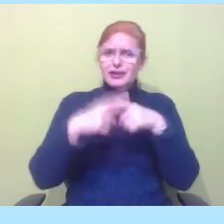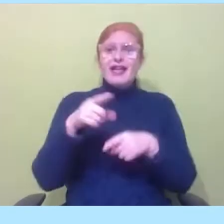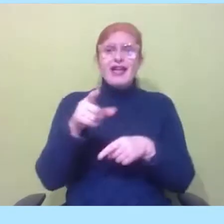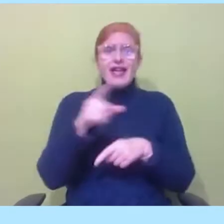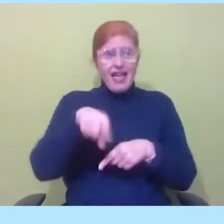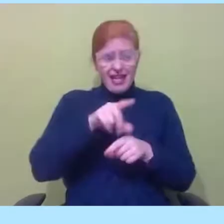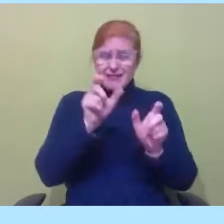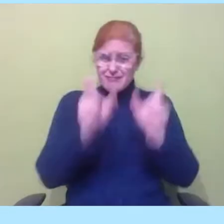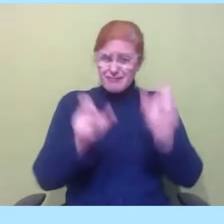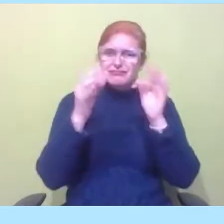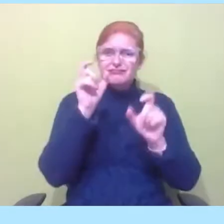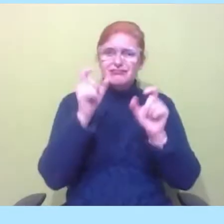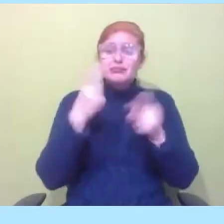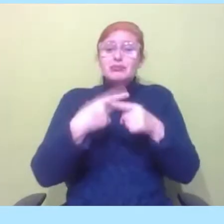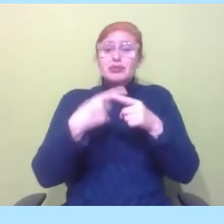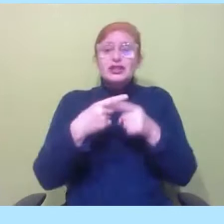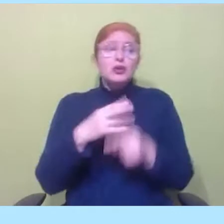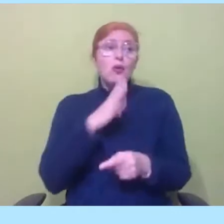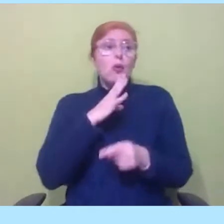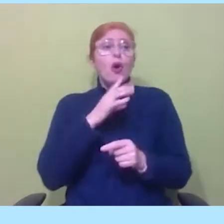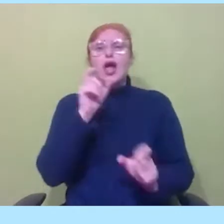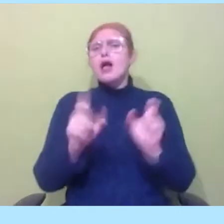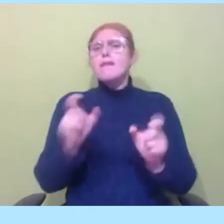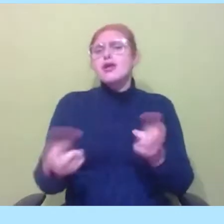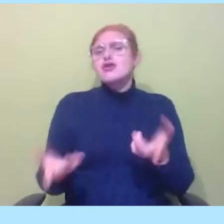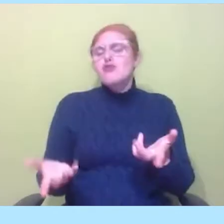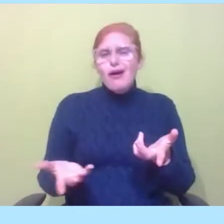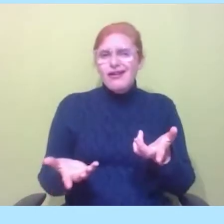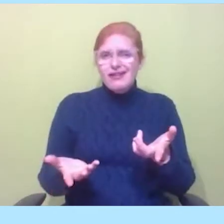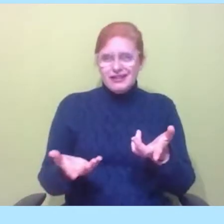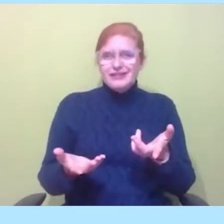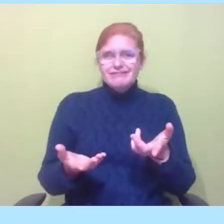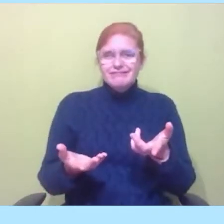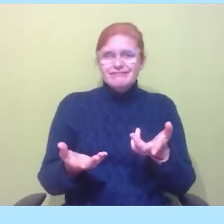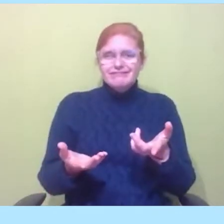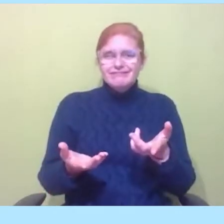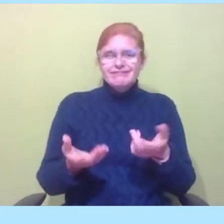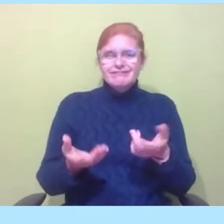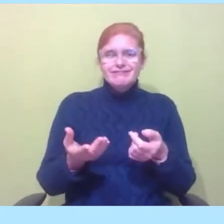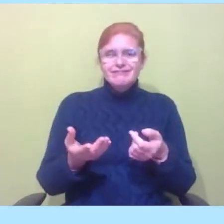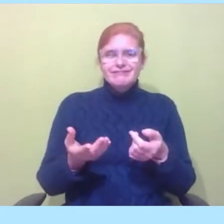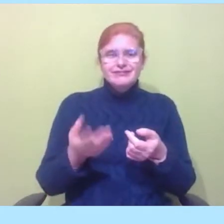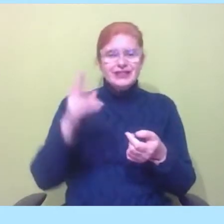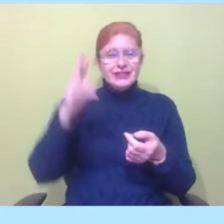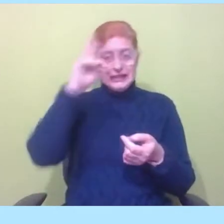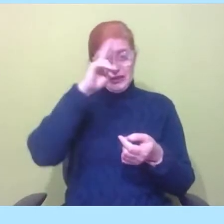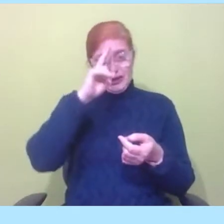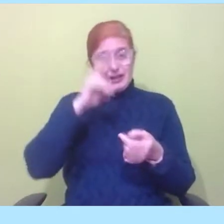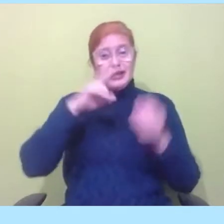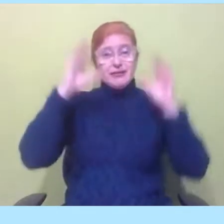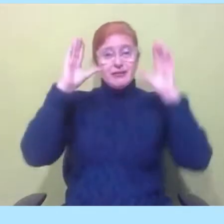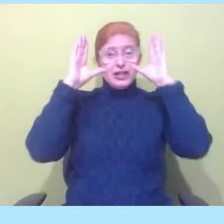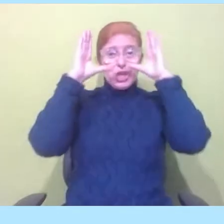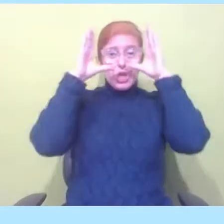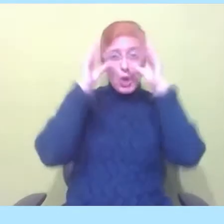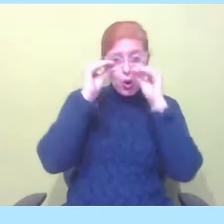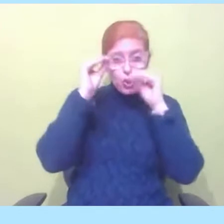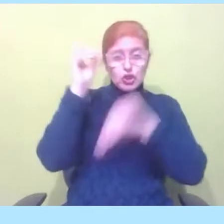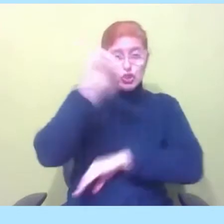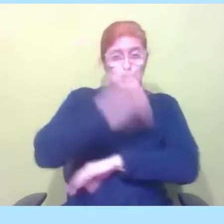sabe quem são, né? Desde daquela noite fatídica, 14 de março de